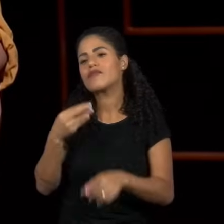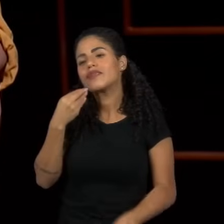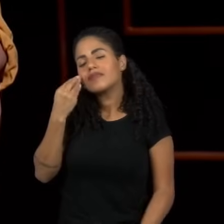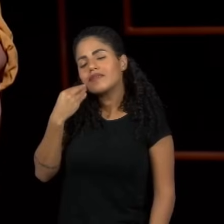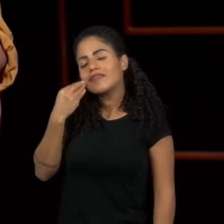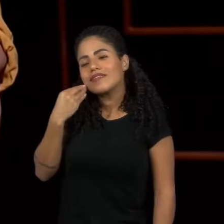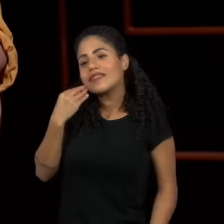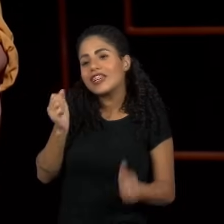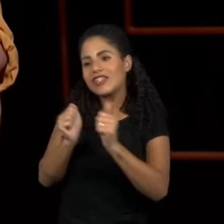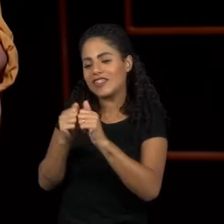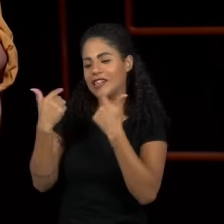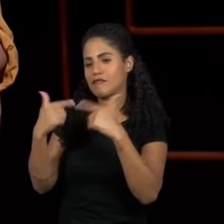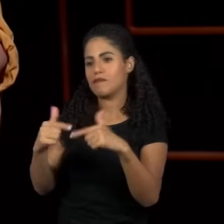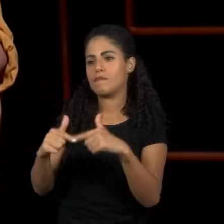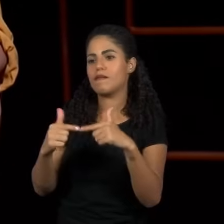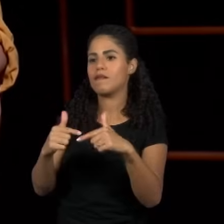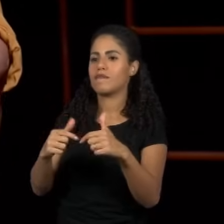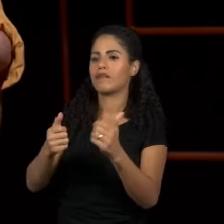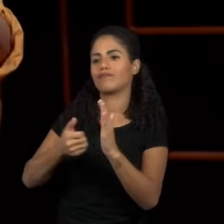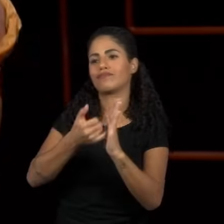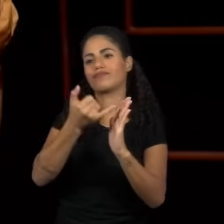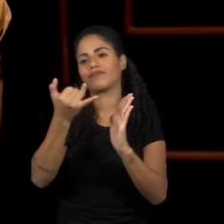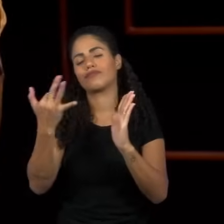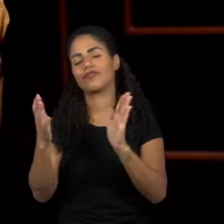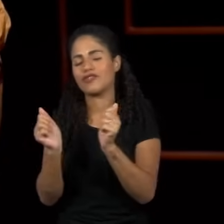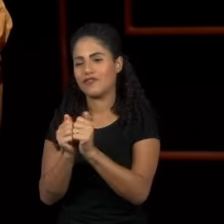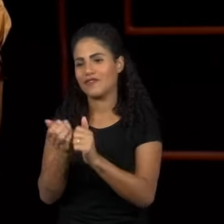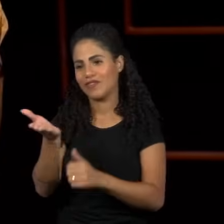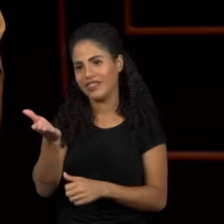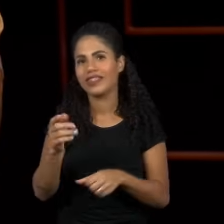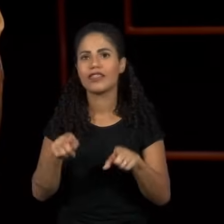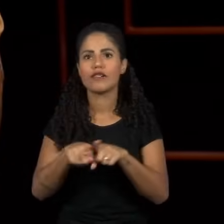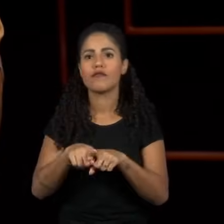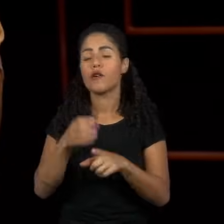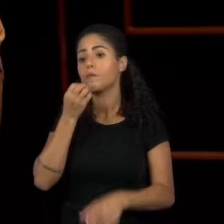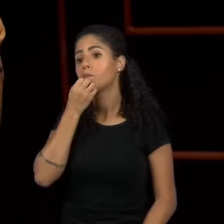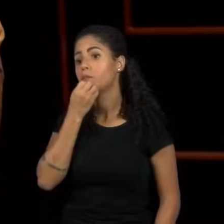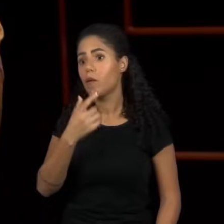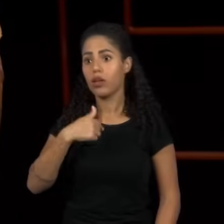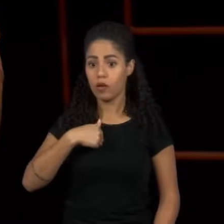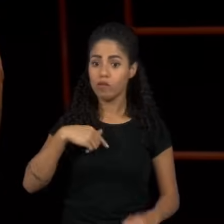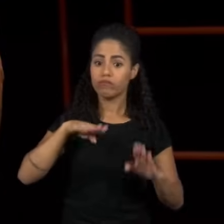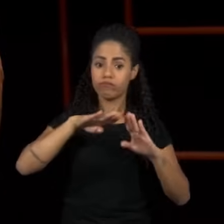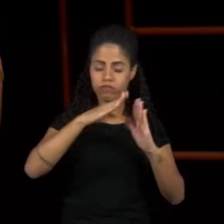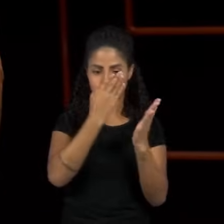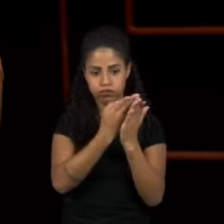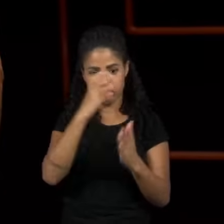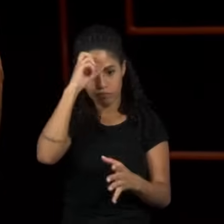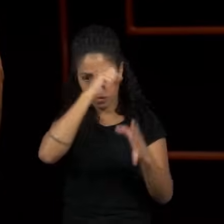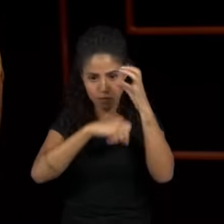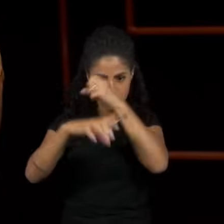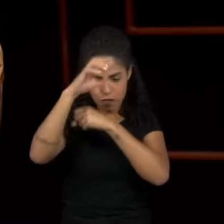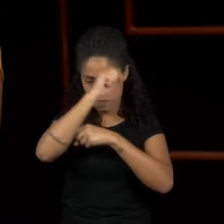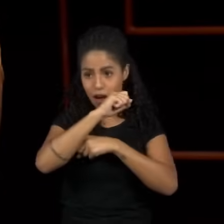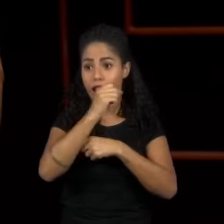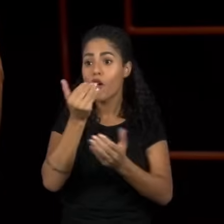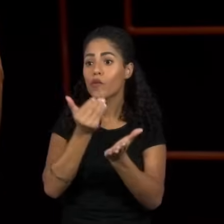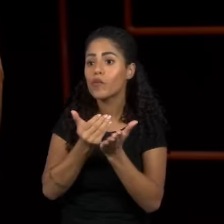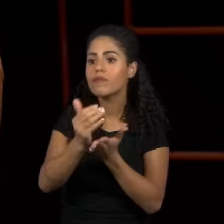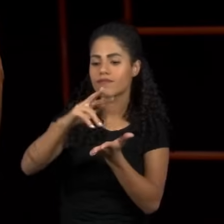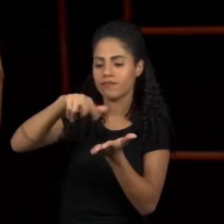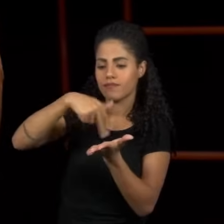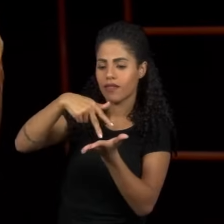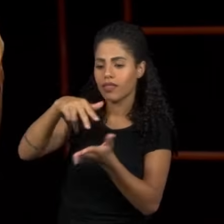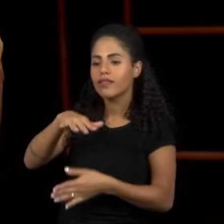ter trabalhado todas essas vezes com o Posse. Também foi uma escola para mim. Comecei com ele a dança,